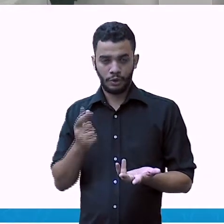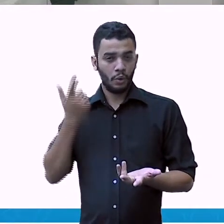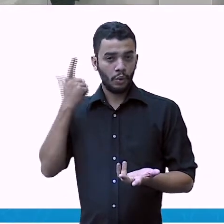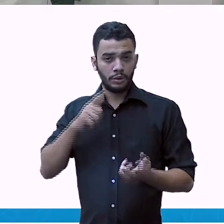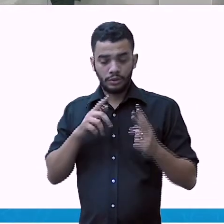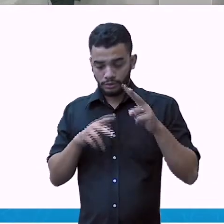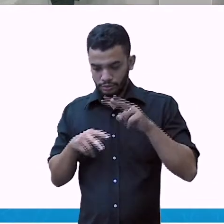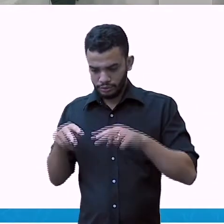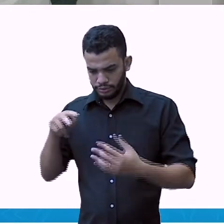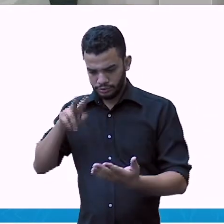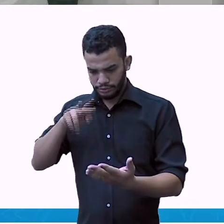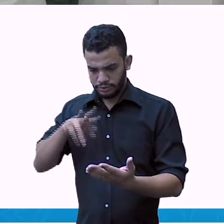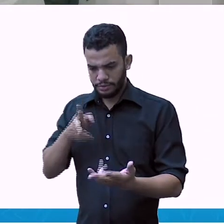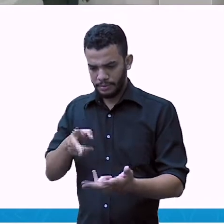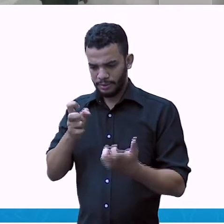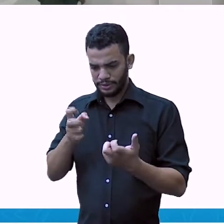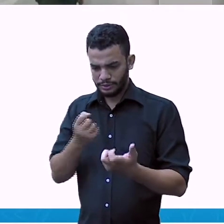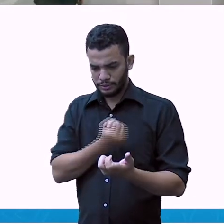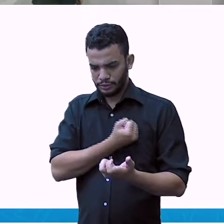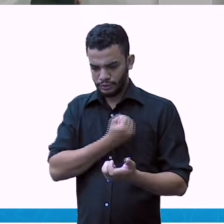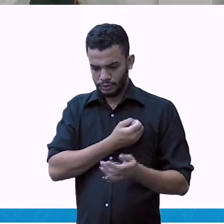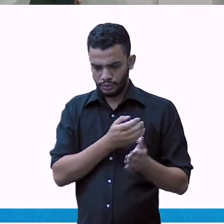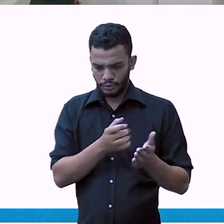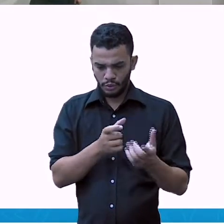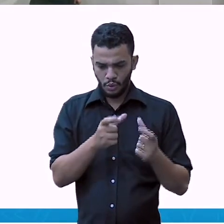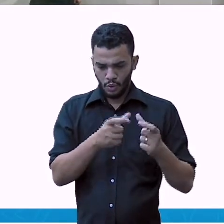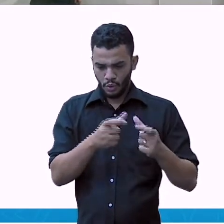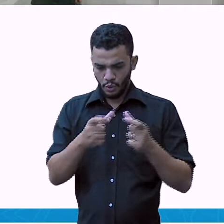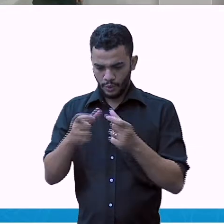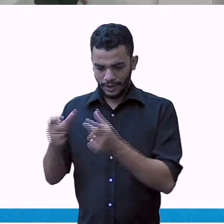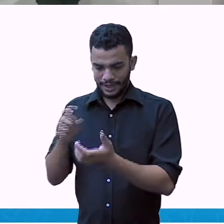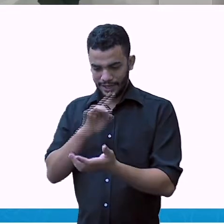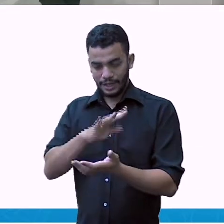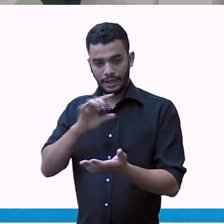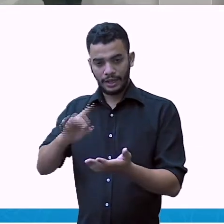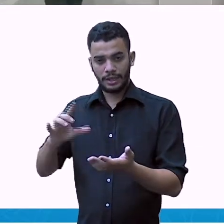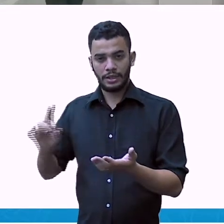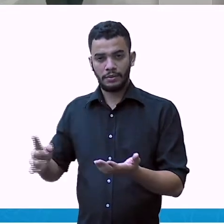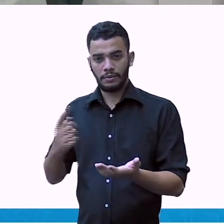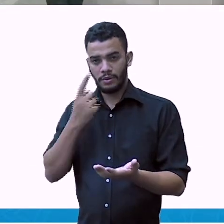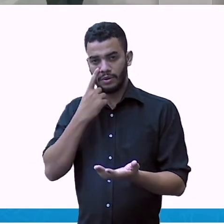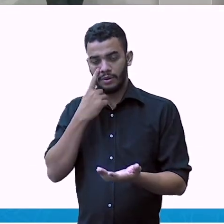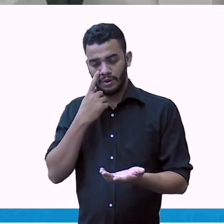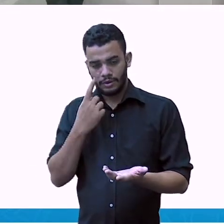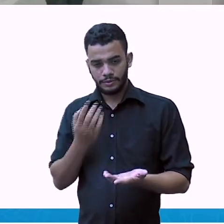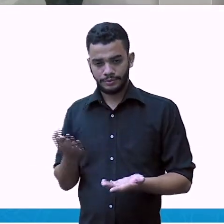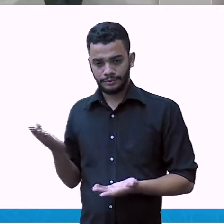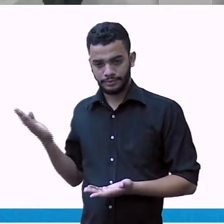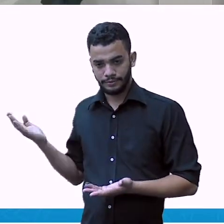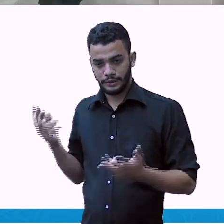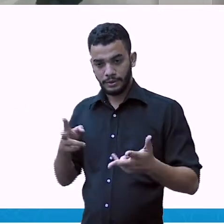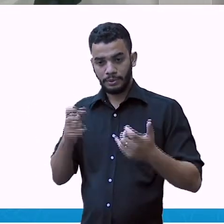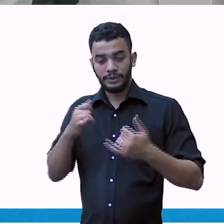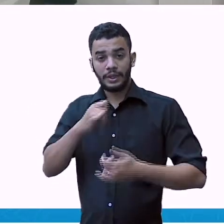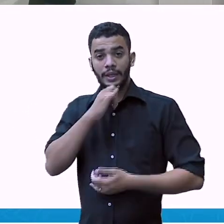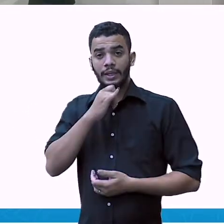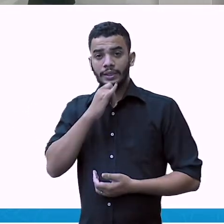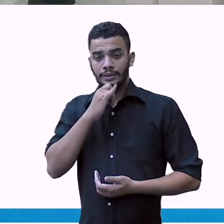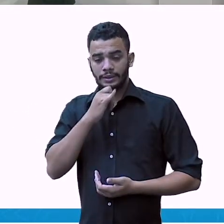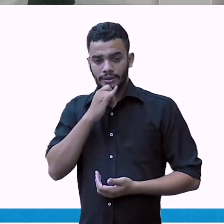pela posição de cada algarismo. Então, vamos ver agora um exemplo de